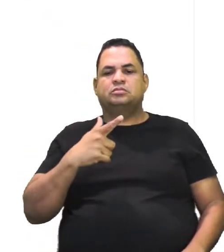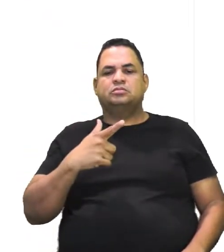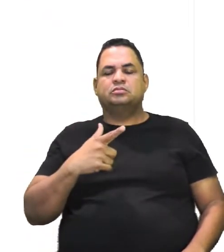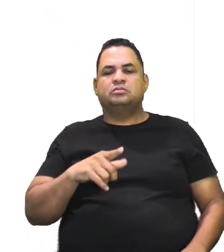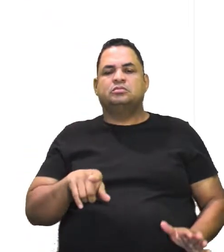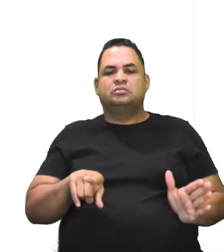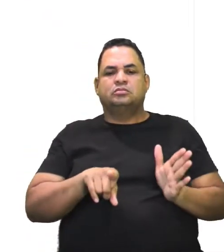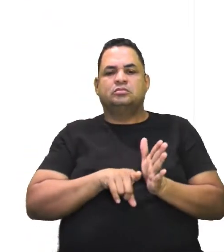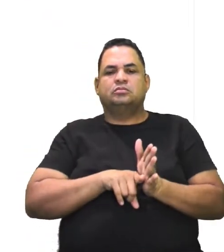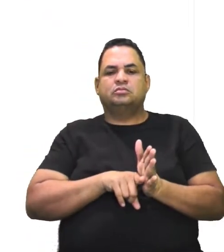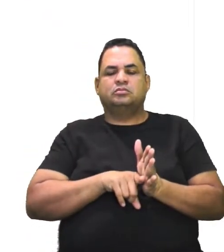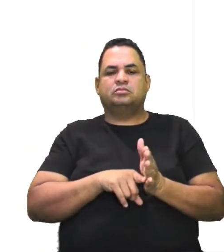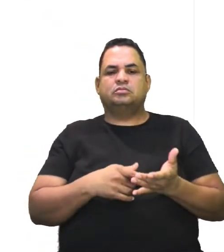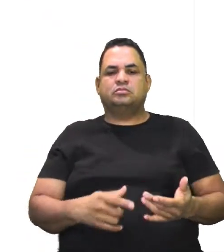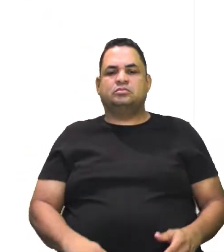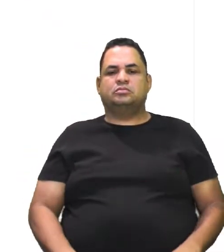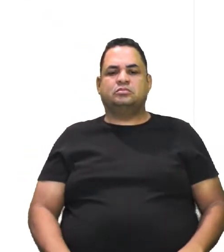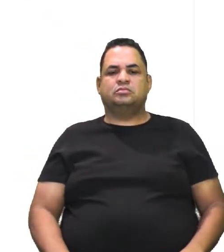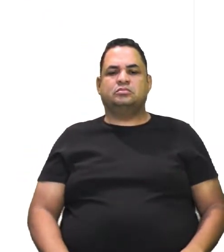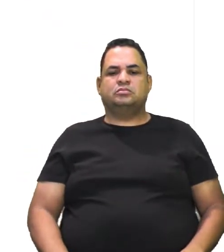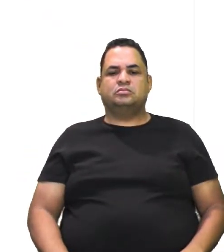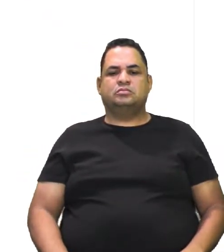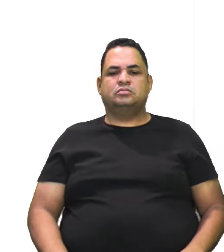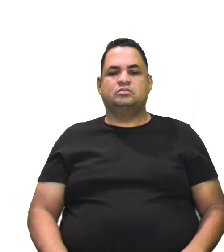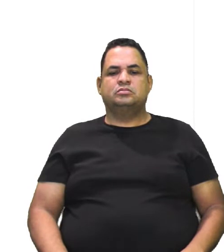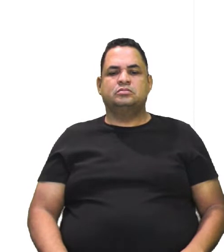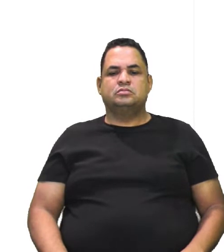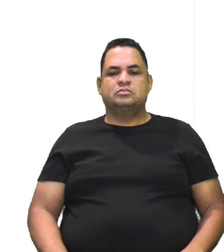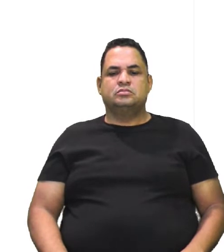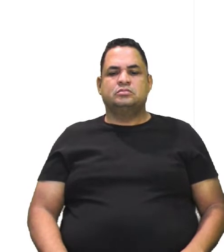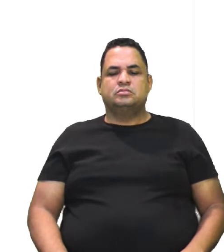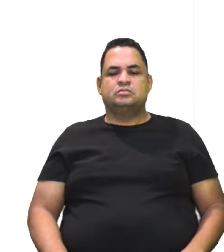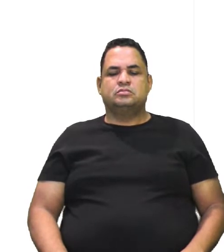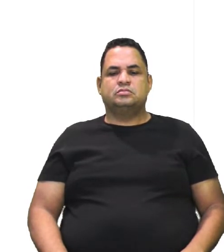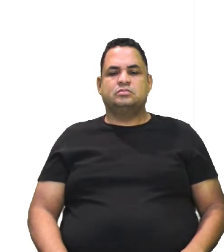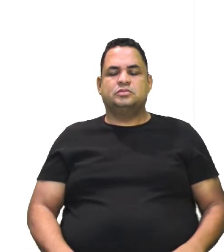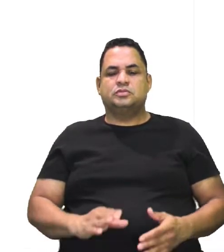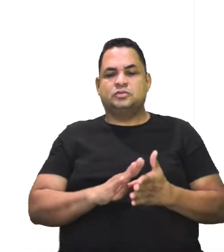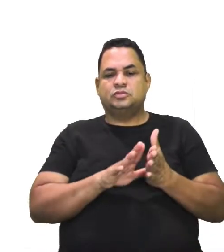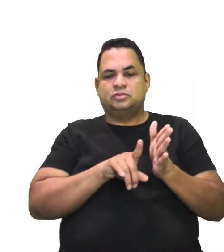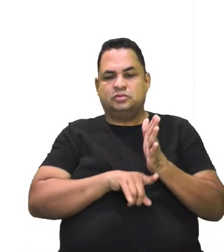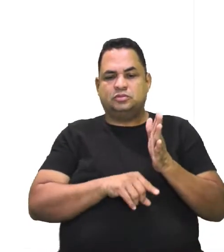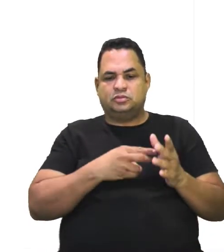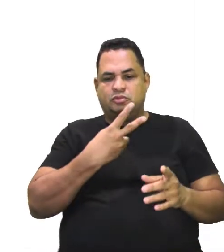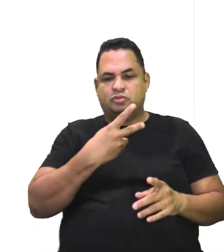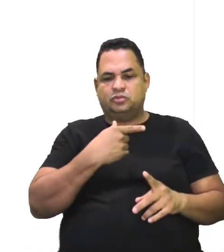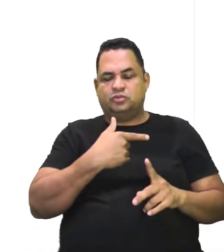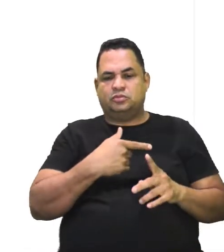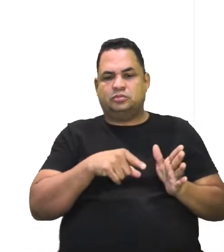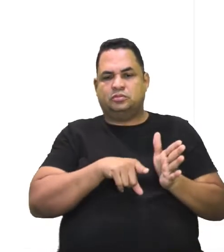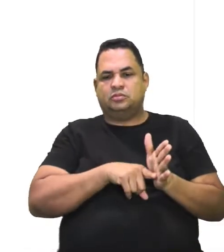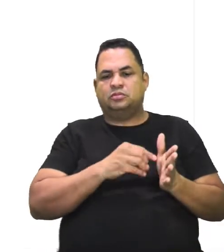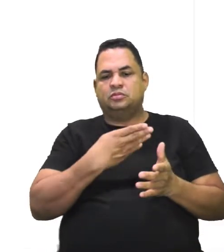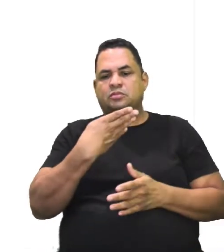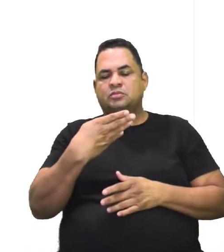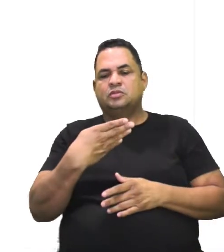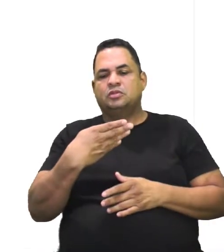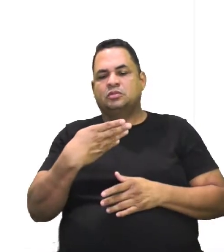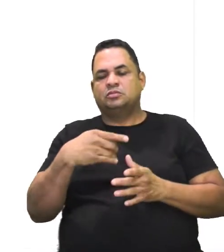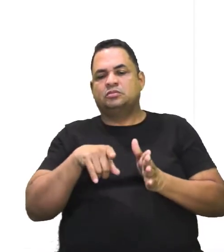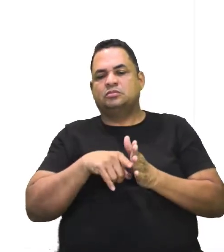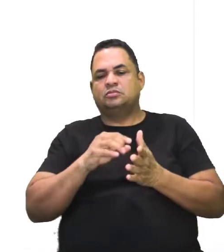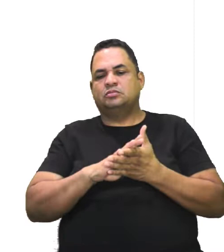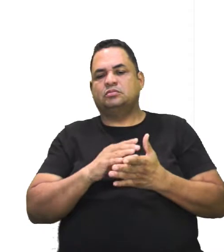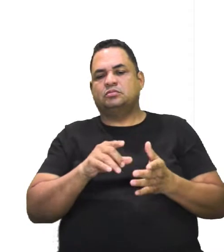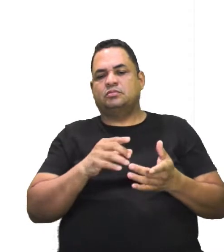existe distância negativa, tá? Beleza. Então, aqui, quando eu subtrair o 2 positivo do menos 4